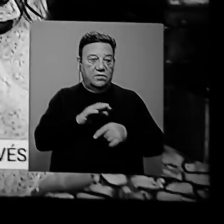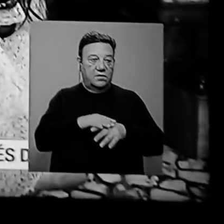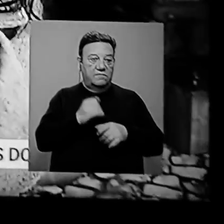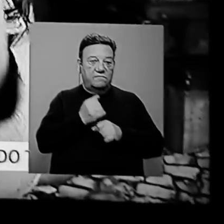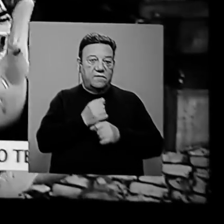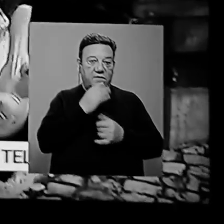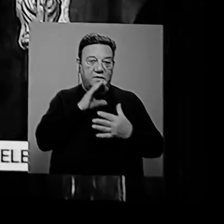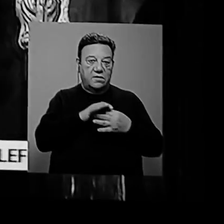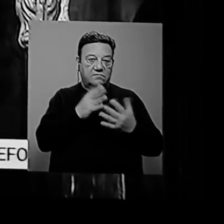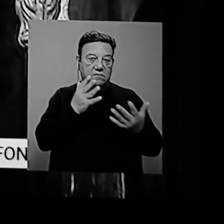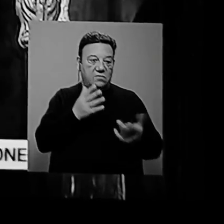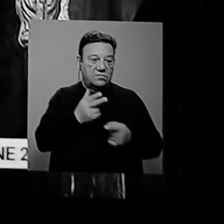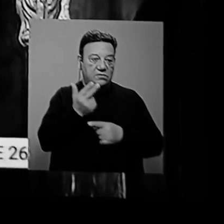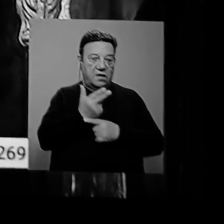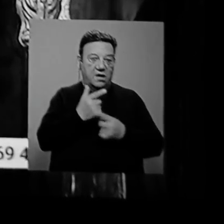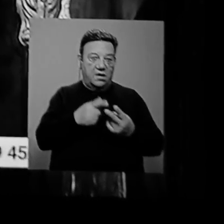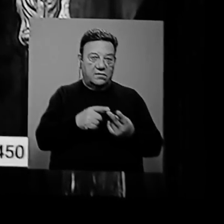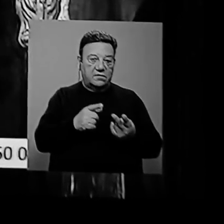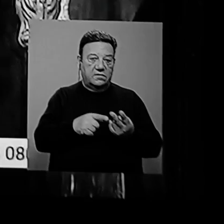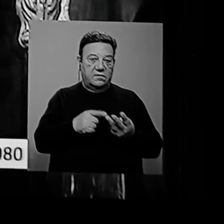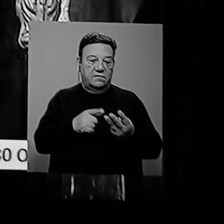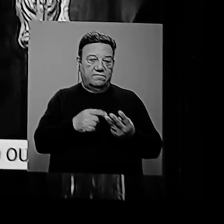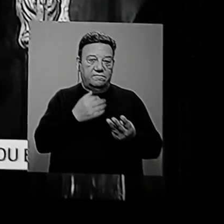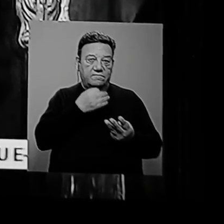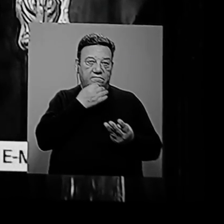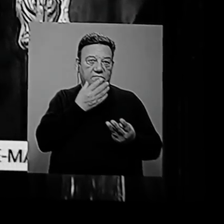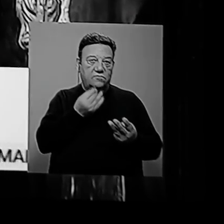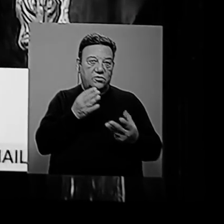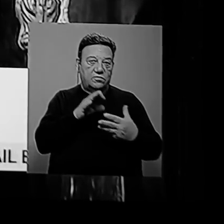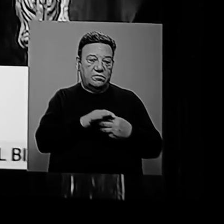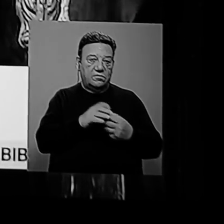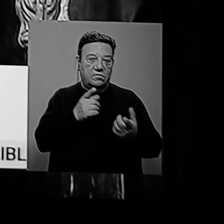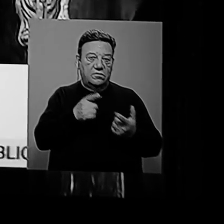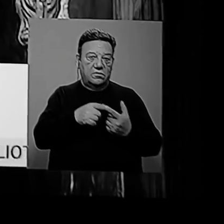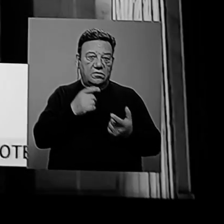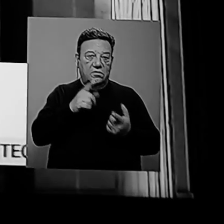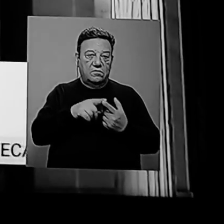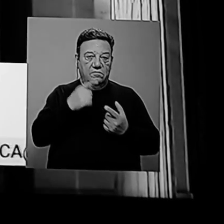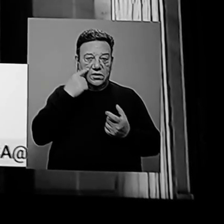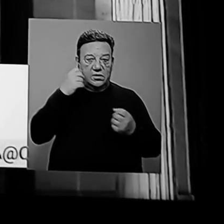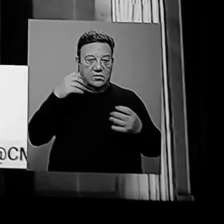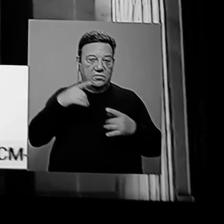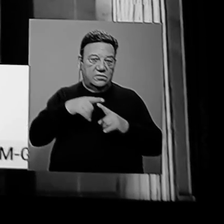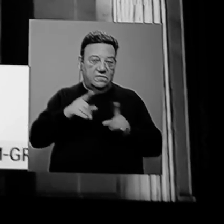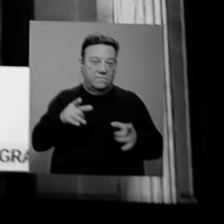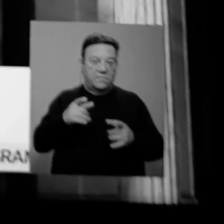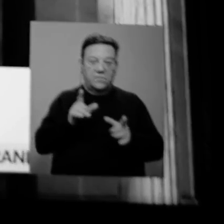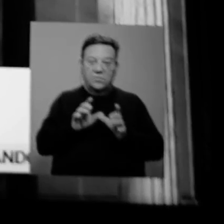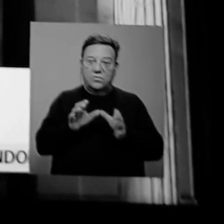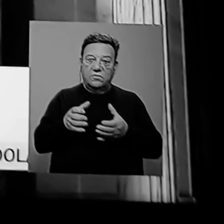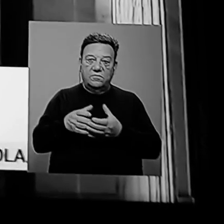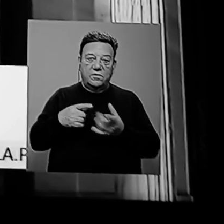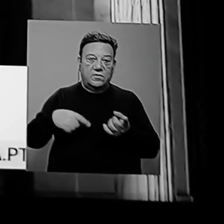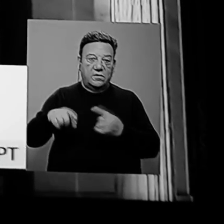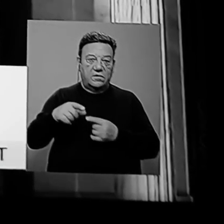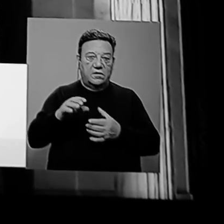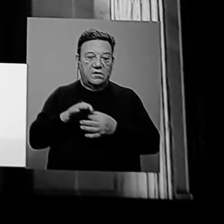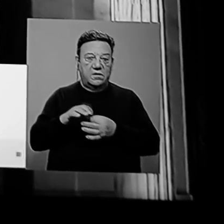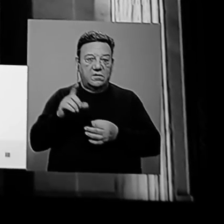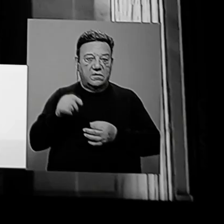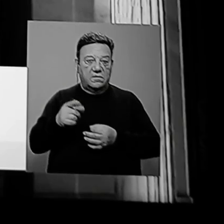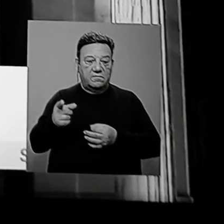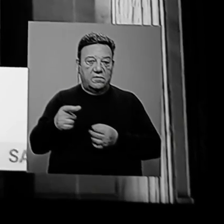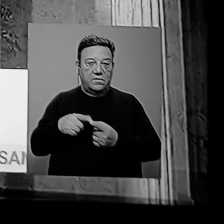fale muito da arte, fale muito de uma Louros diferente, uma comunidade ligada